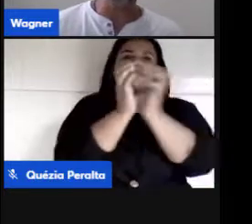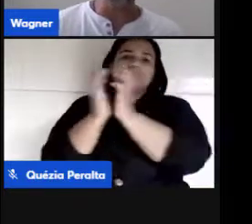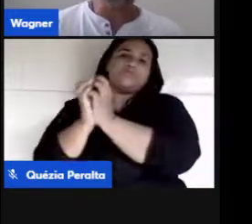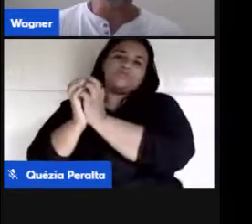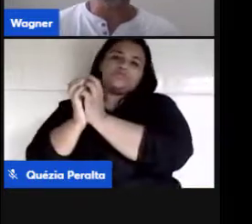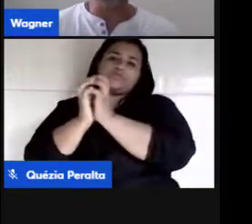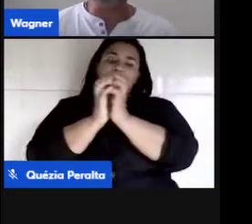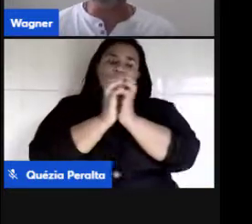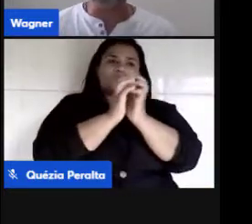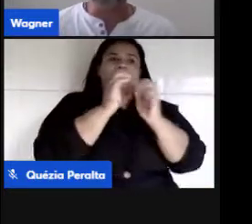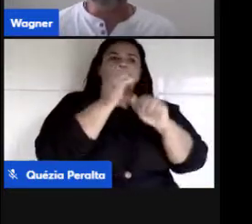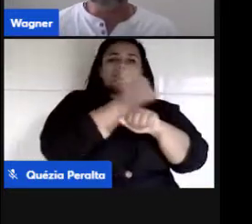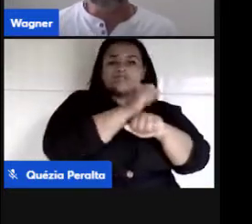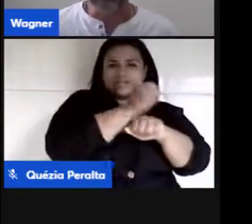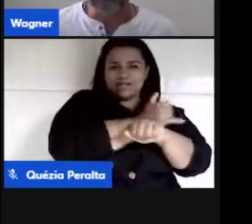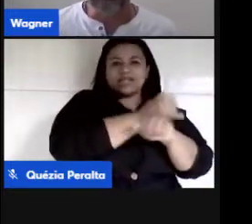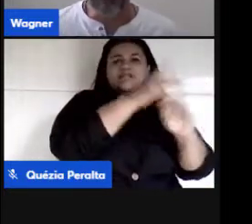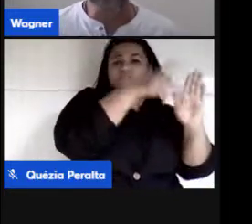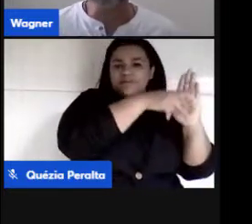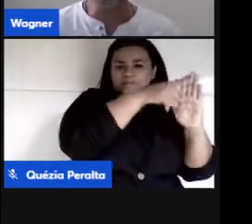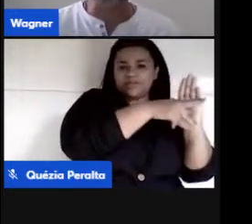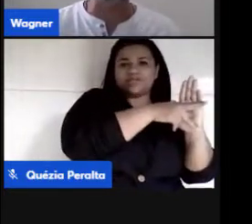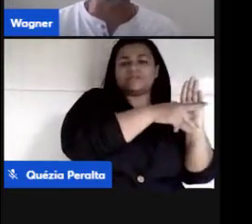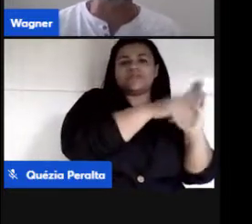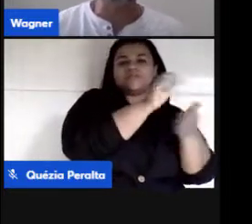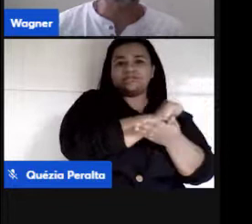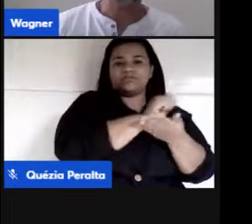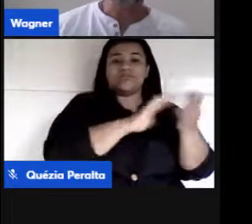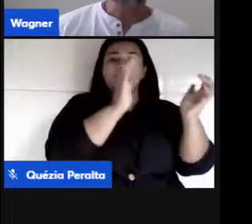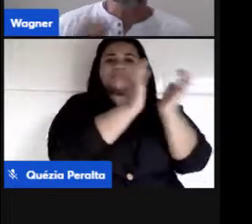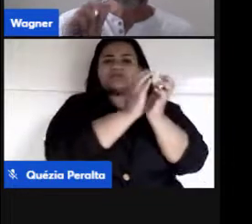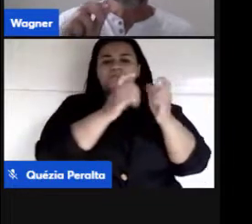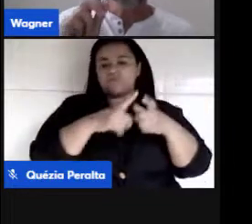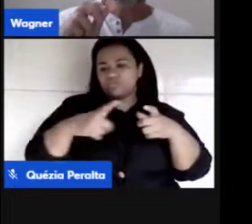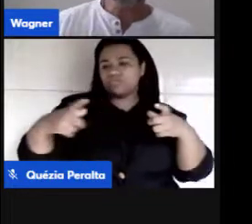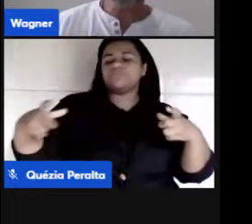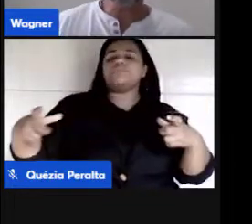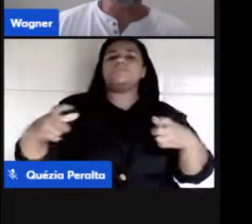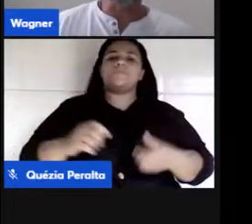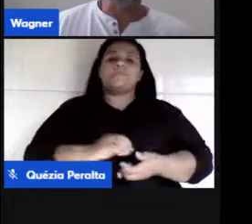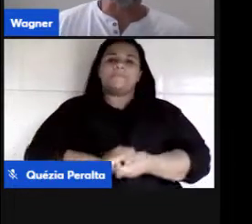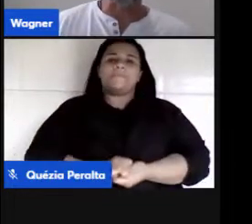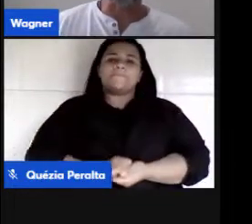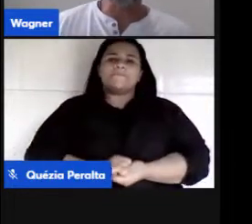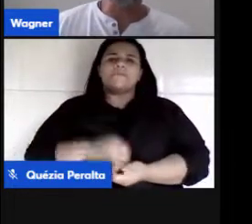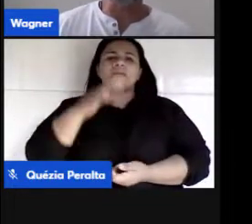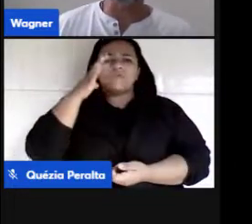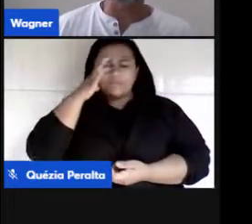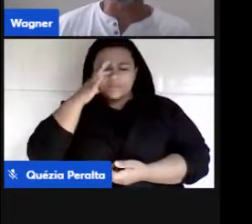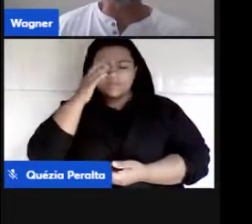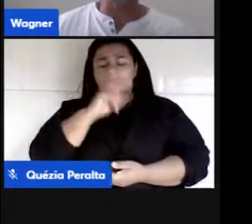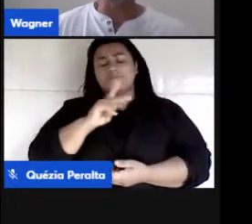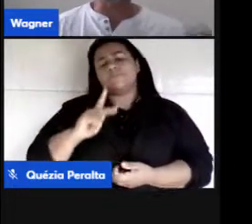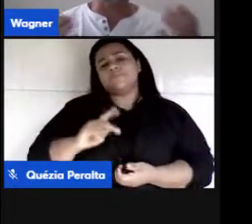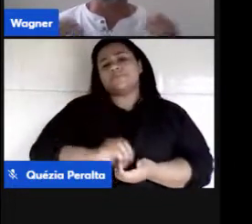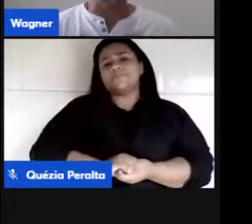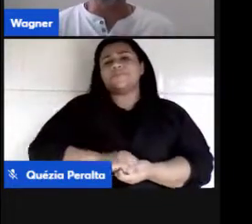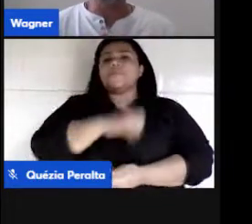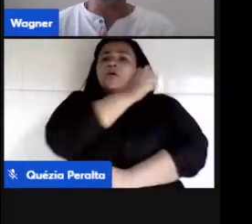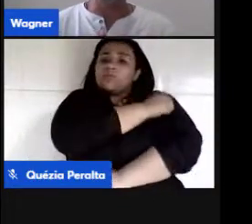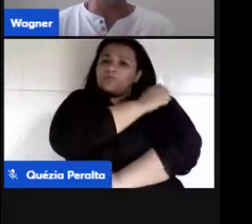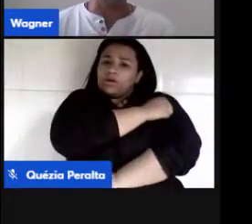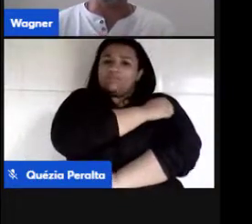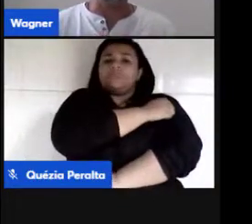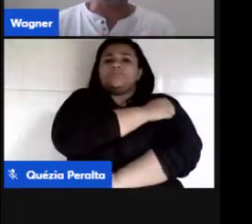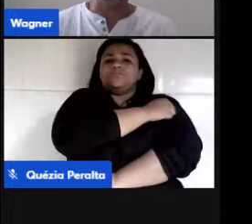será direcionado de uma maneira com mais amplitude. E observação, professor, esses alunos possuem ainda